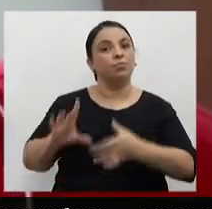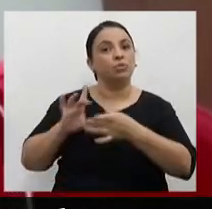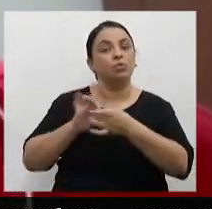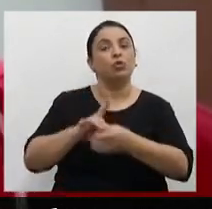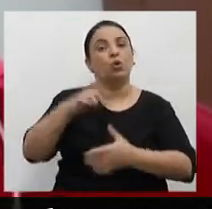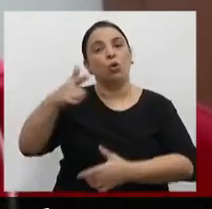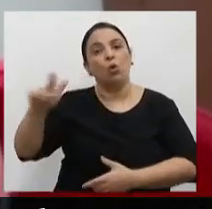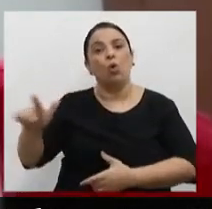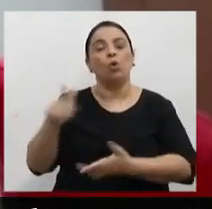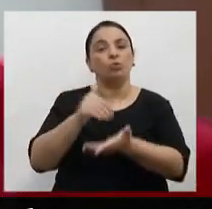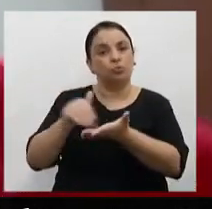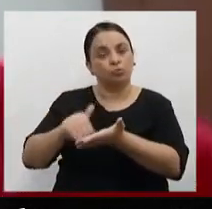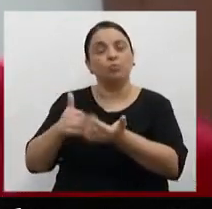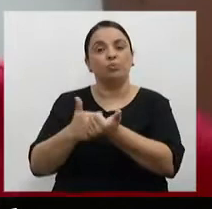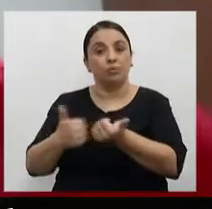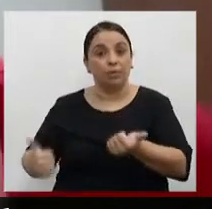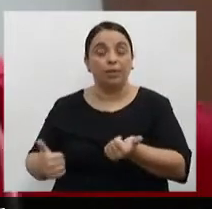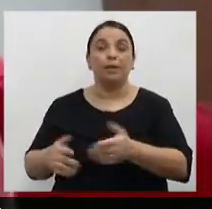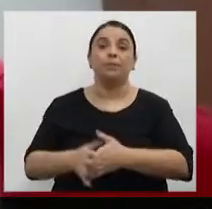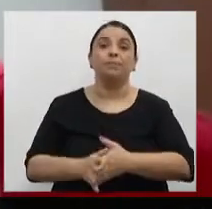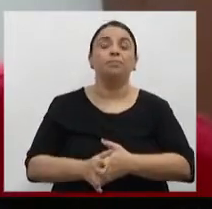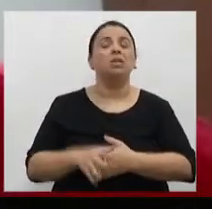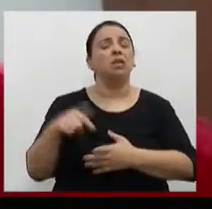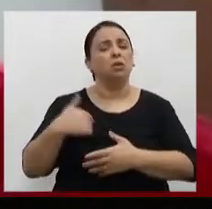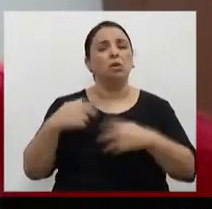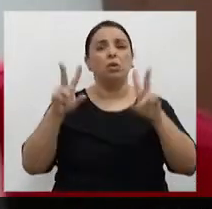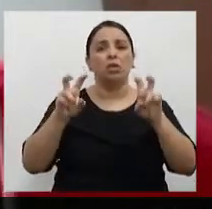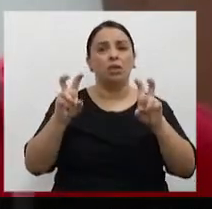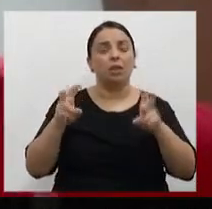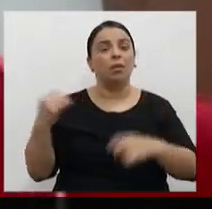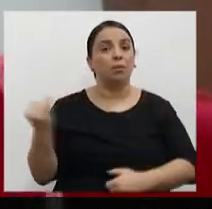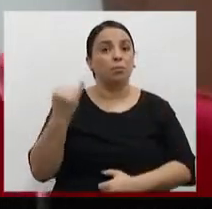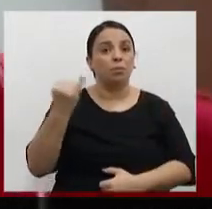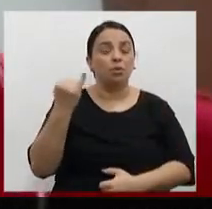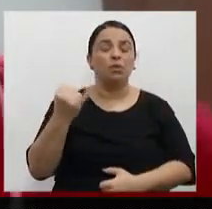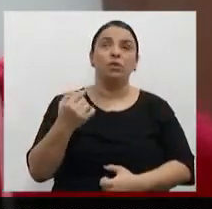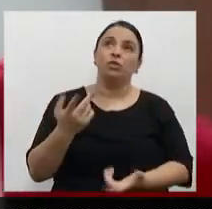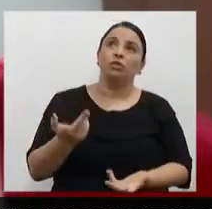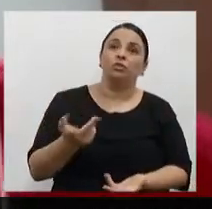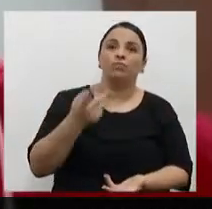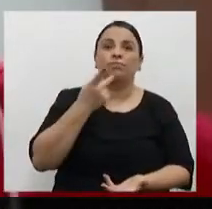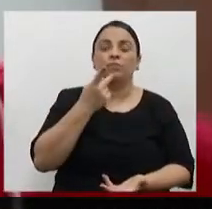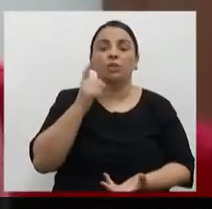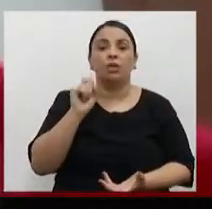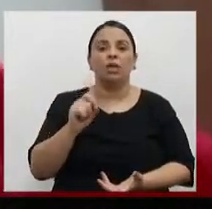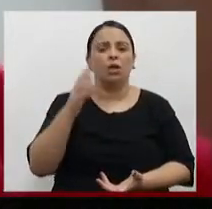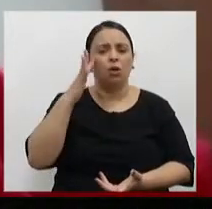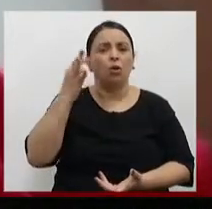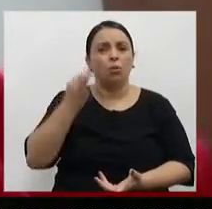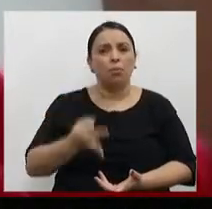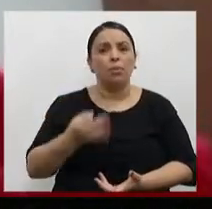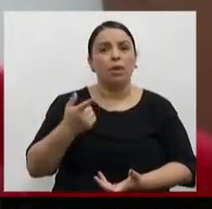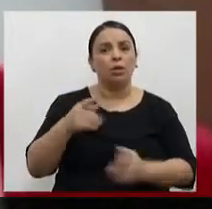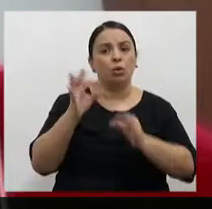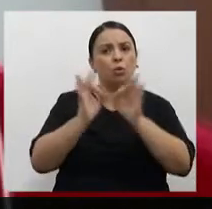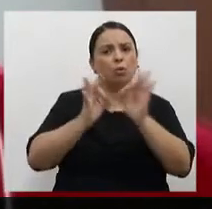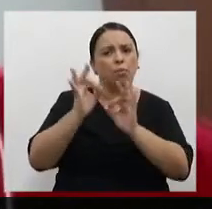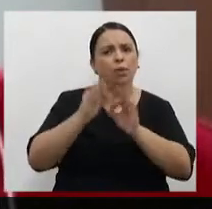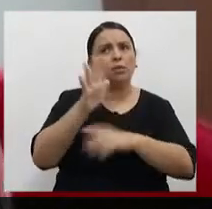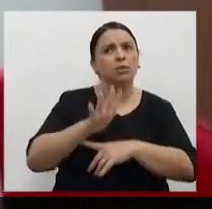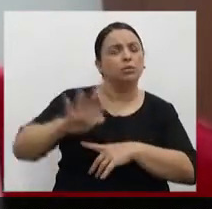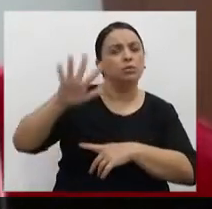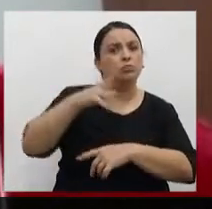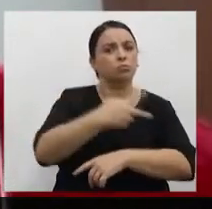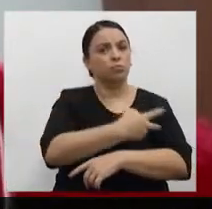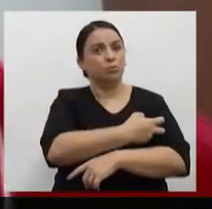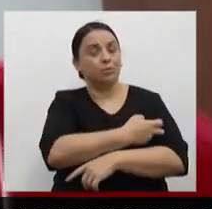Uma questão muito importante que nós colocamos, que a gente entende que o Plano Nacional de Vacinação tem uma dificuldade com